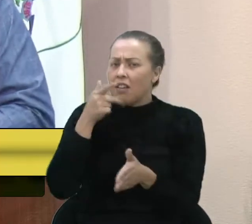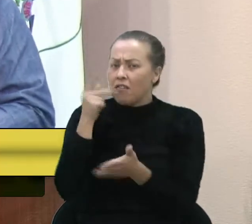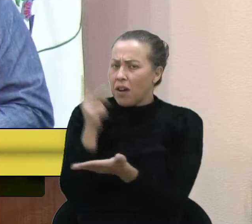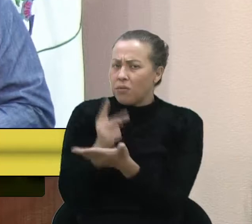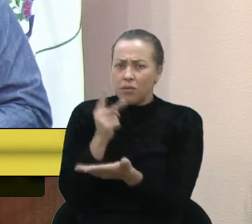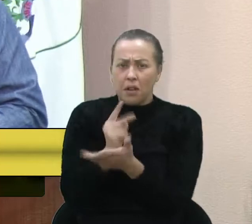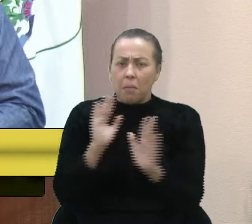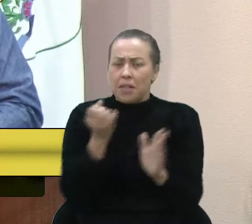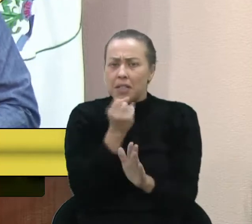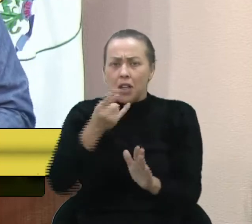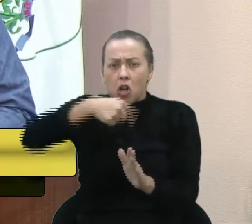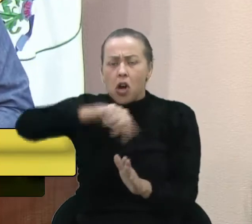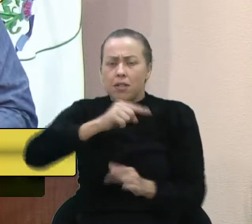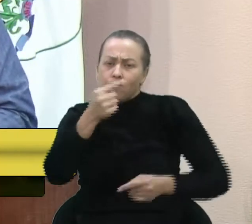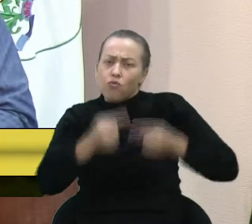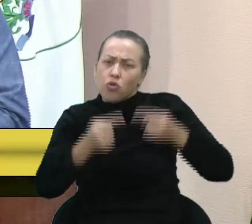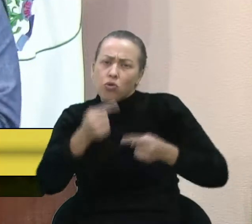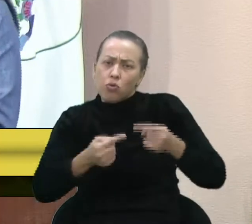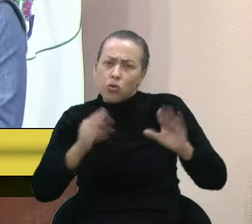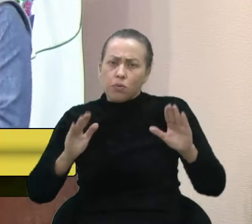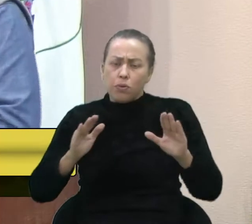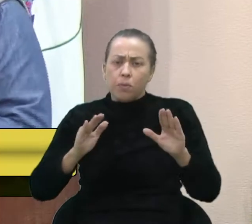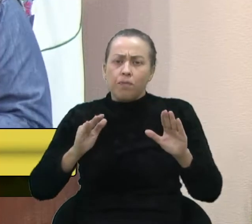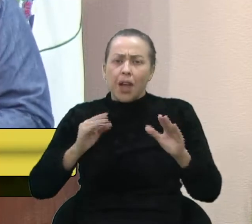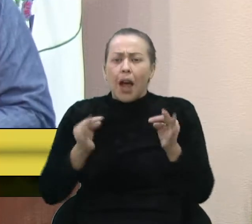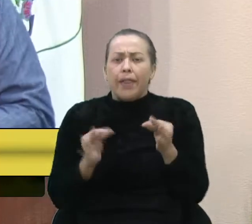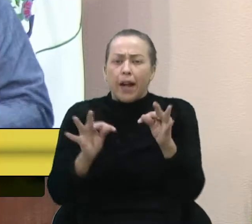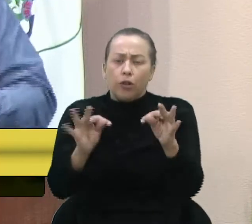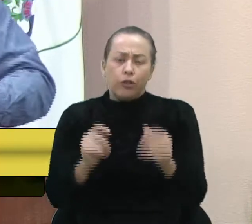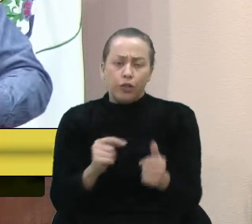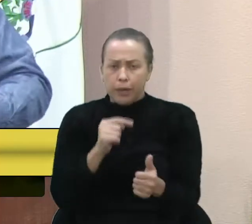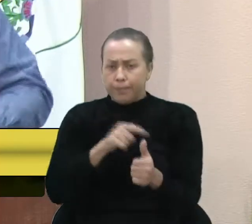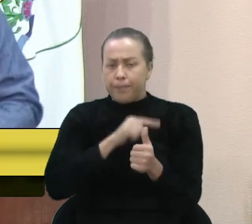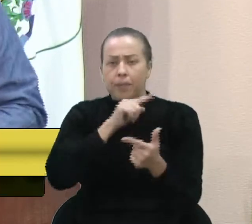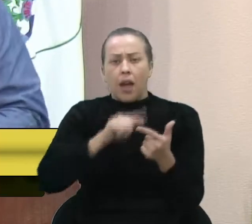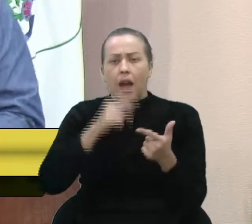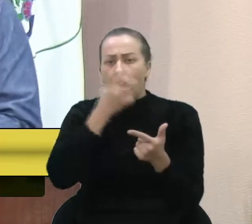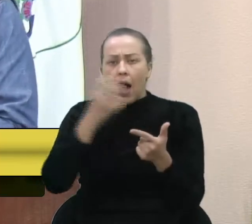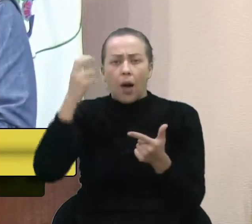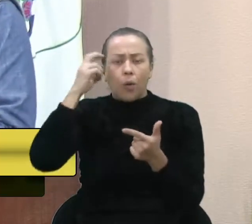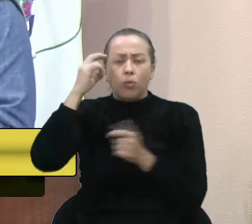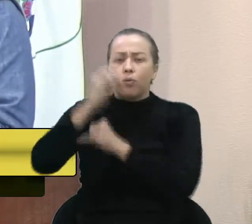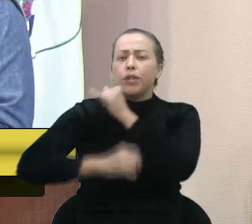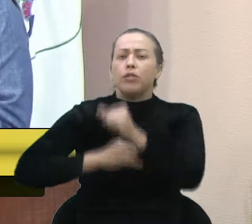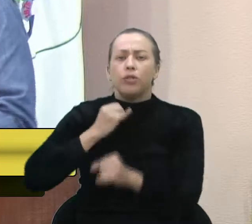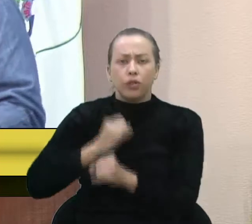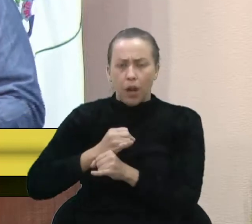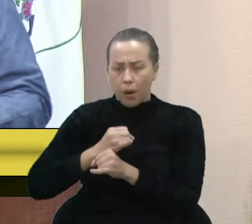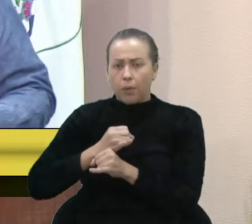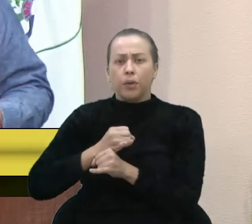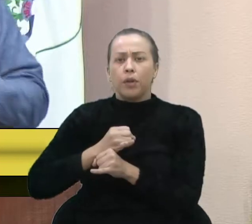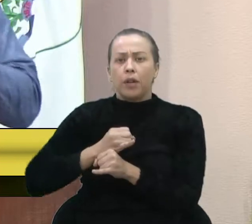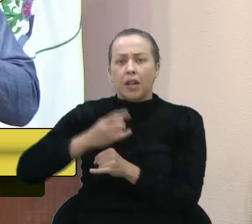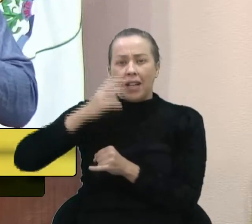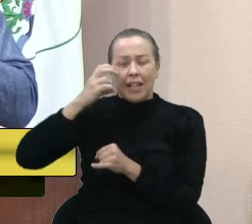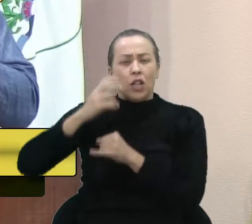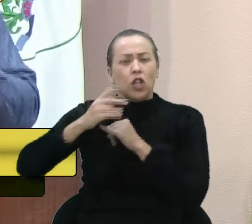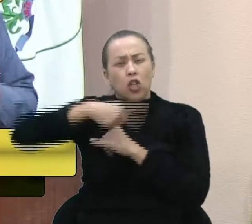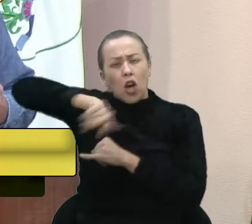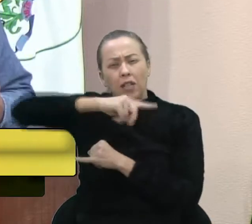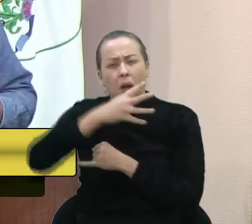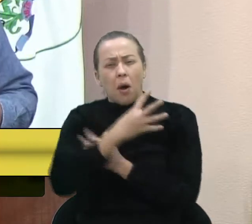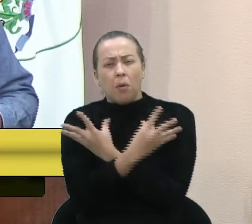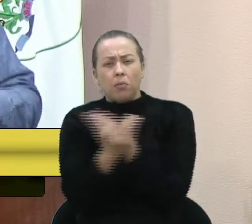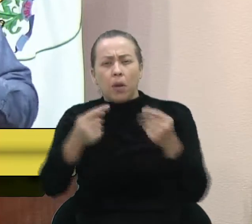seja, enquanto a gente discute a tecnologia, a cultura digital, e nós estávamos aqui conversando muitas vezes